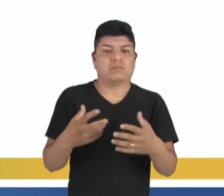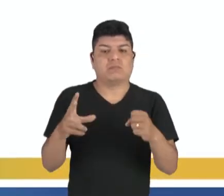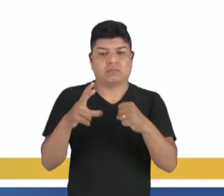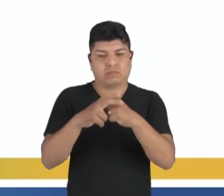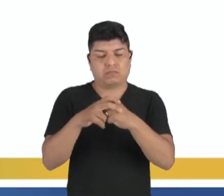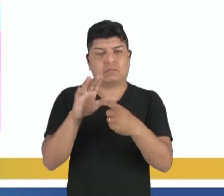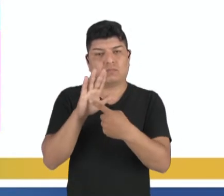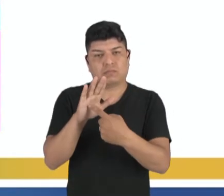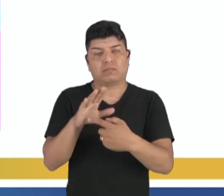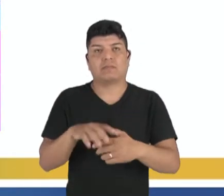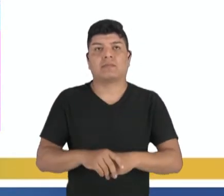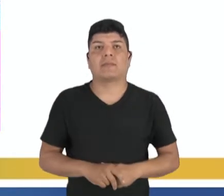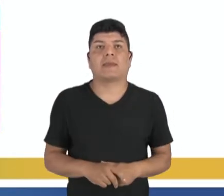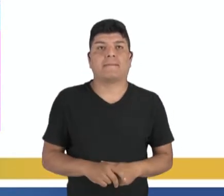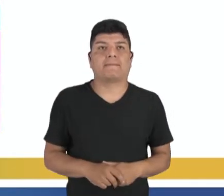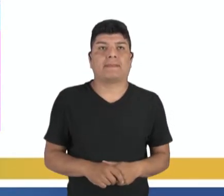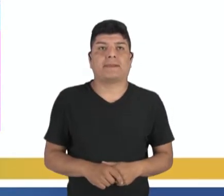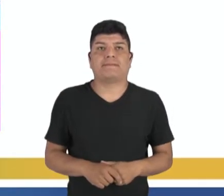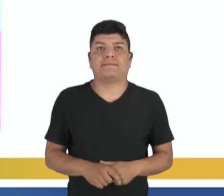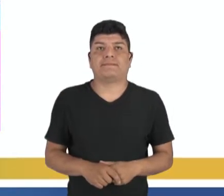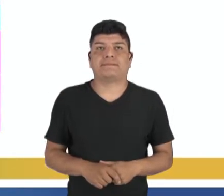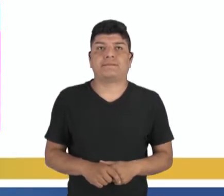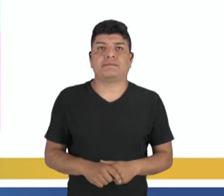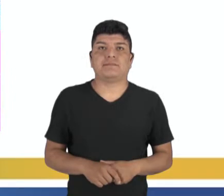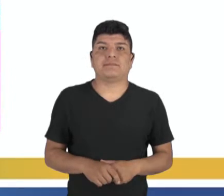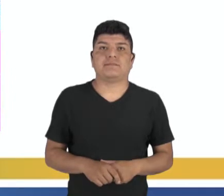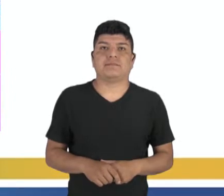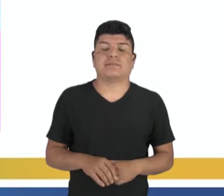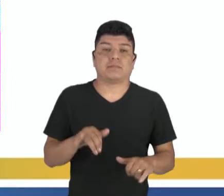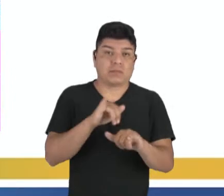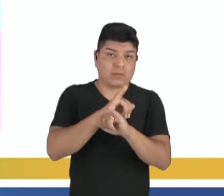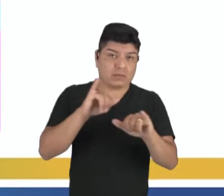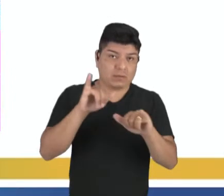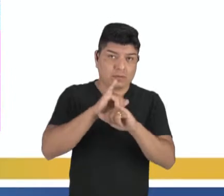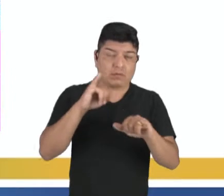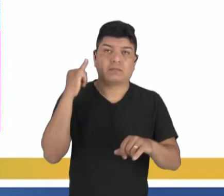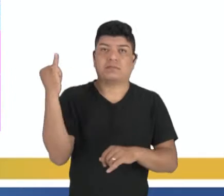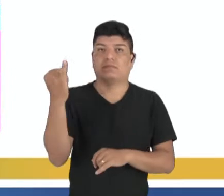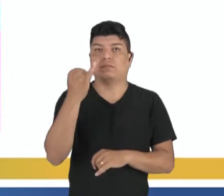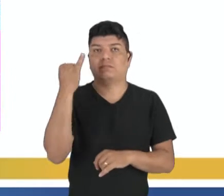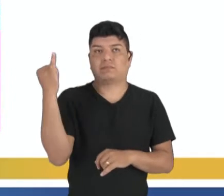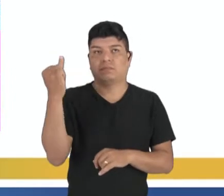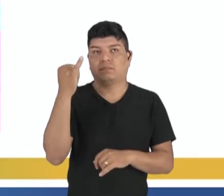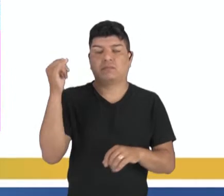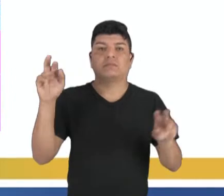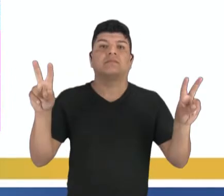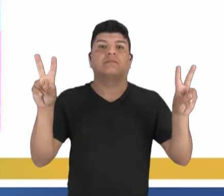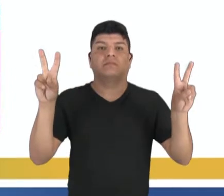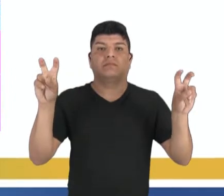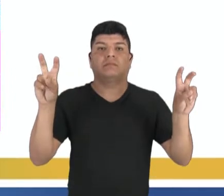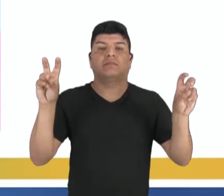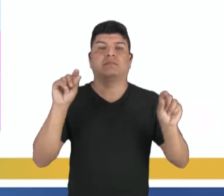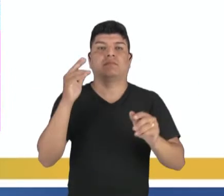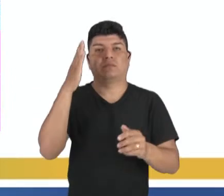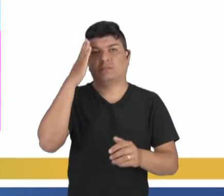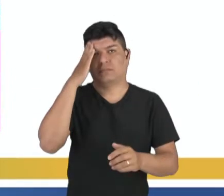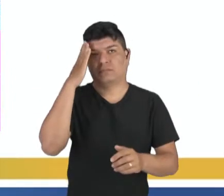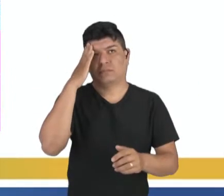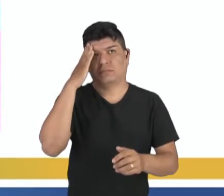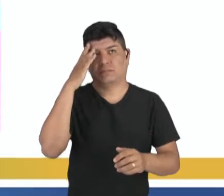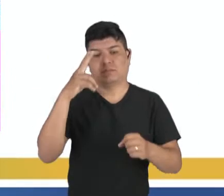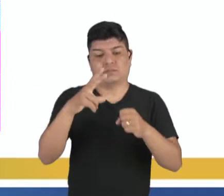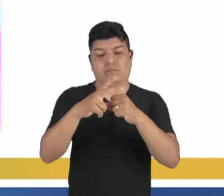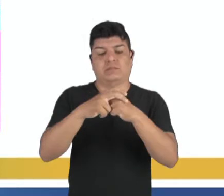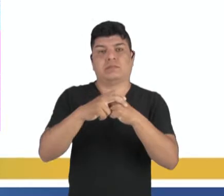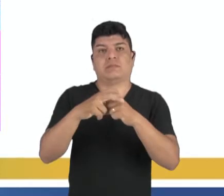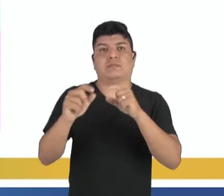se referindo. Uma informação indispensável quando a gente trata desse assunto é a gente saber que